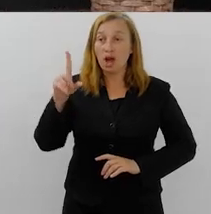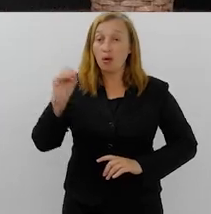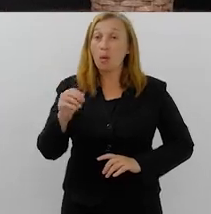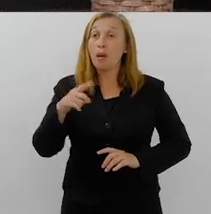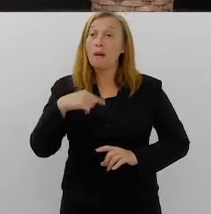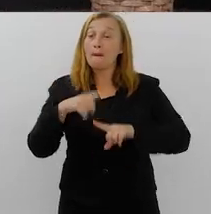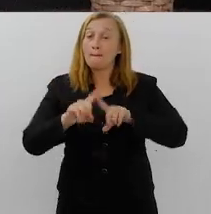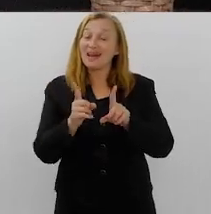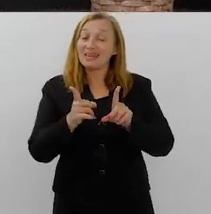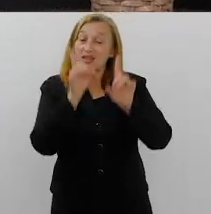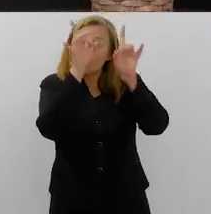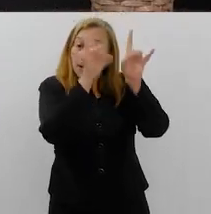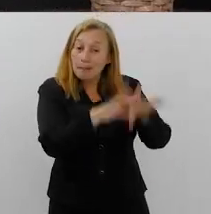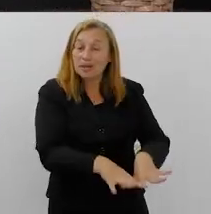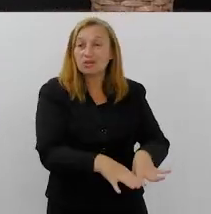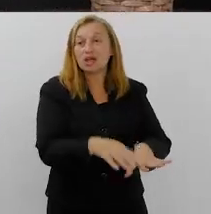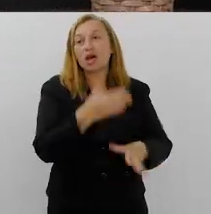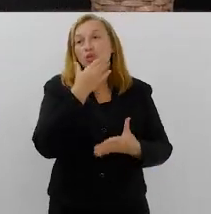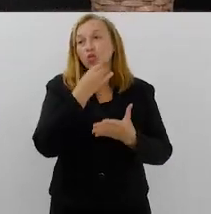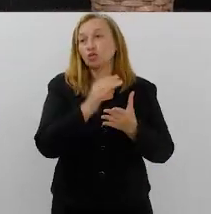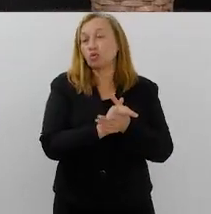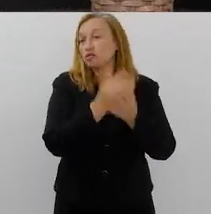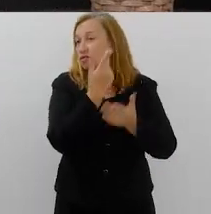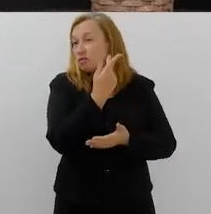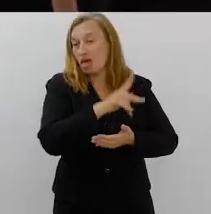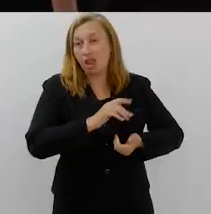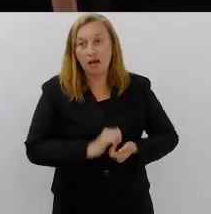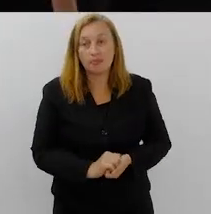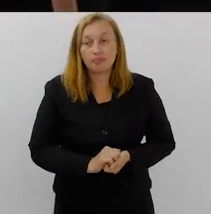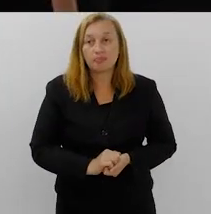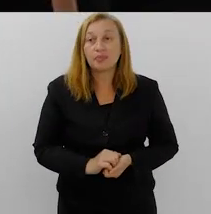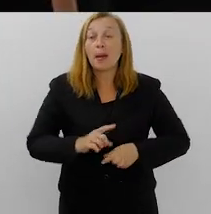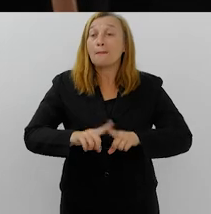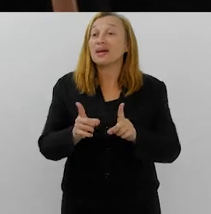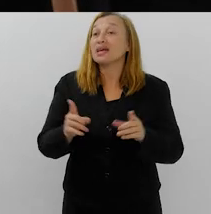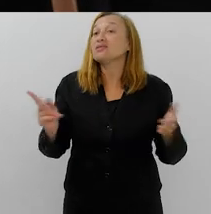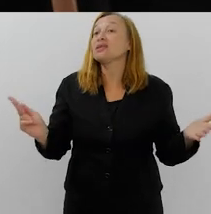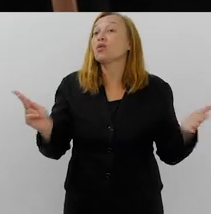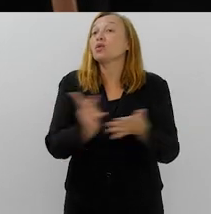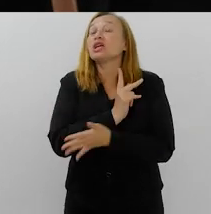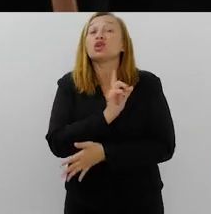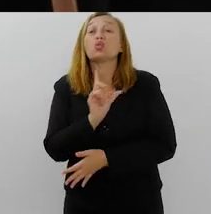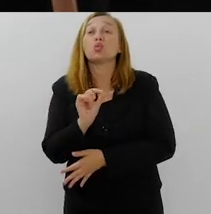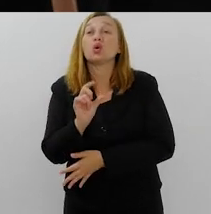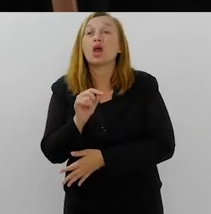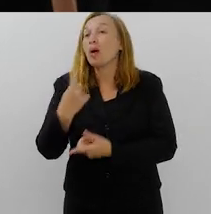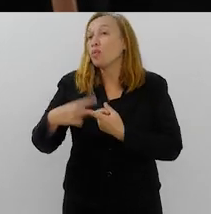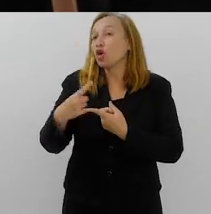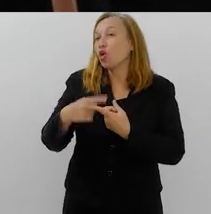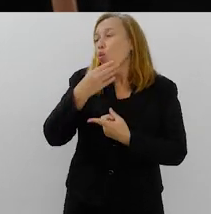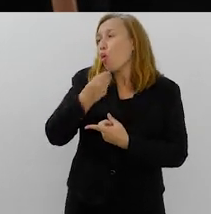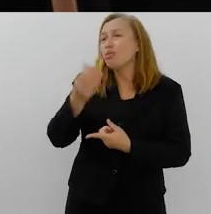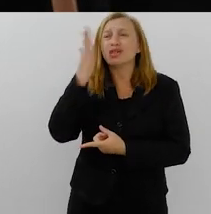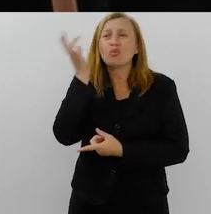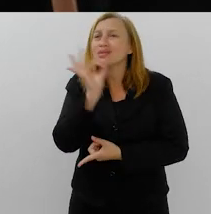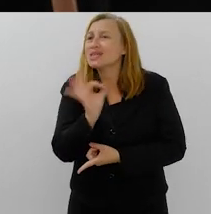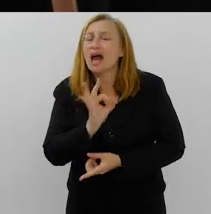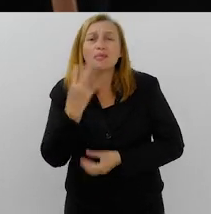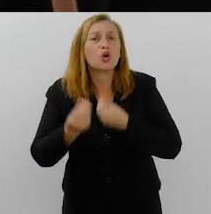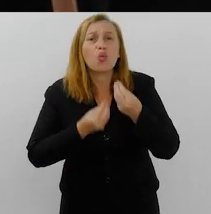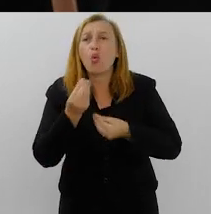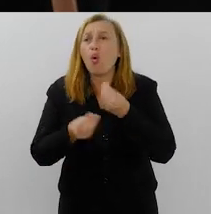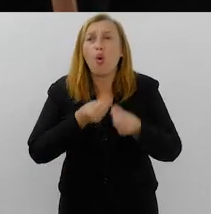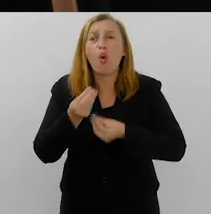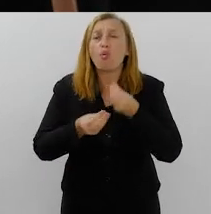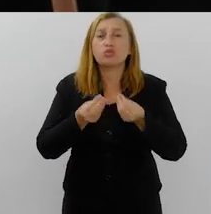abandonada durante o tratamento e às vezes esse abandono se dá porque o às vezes também não